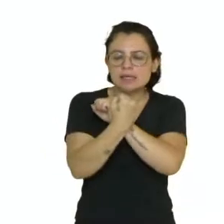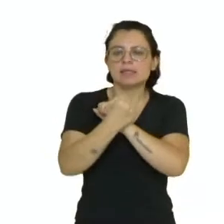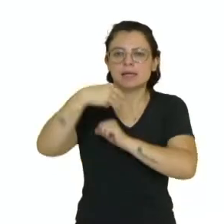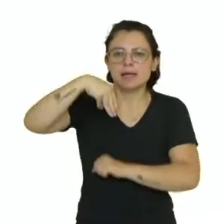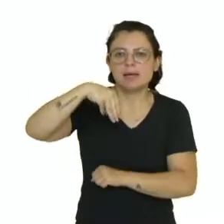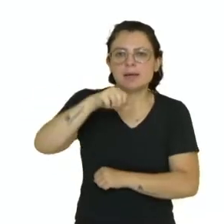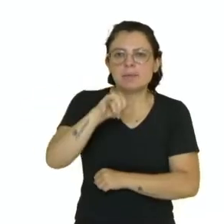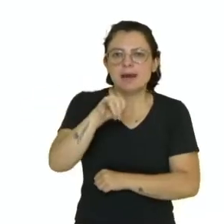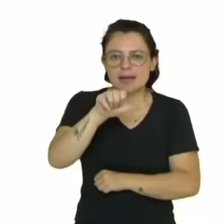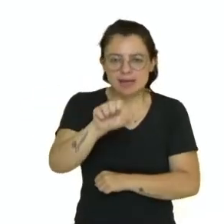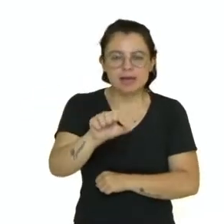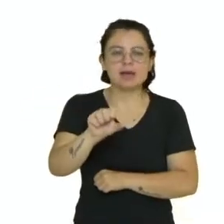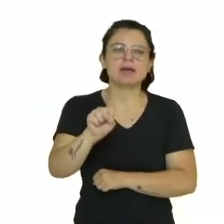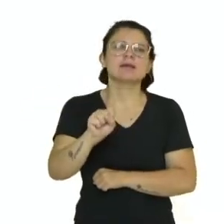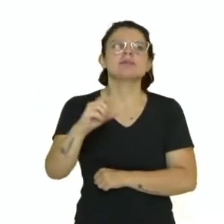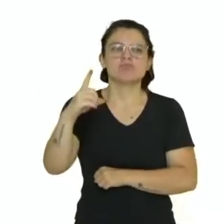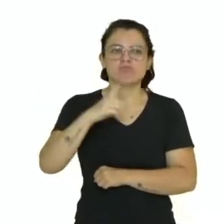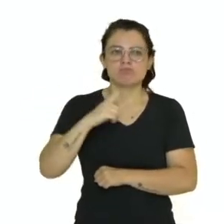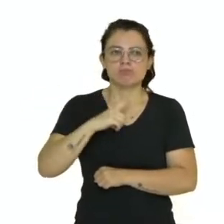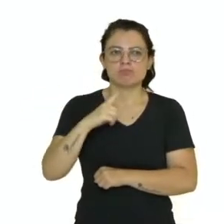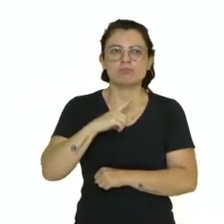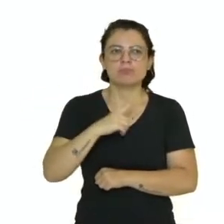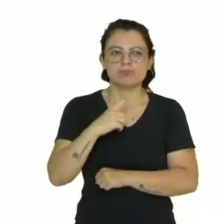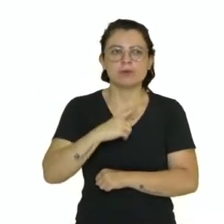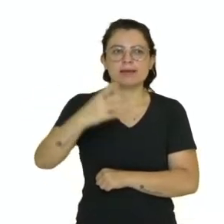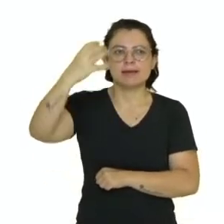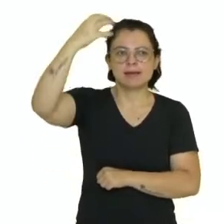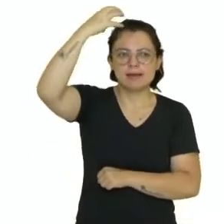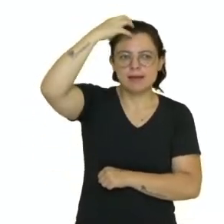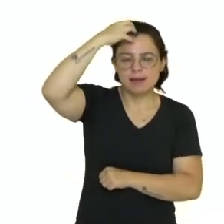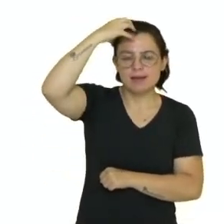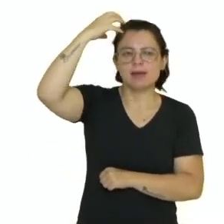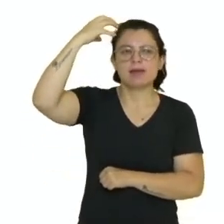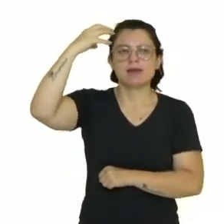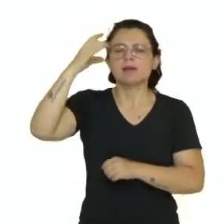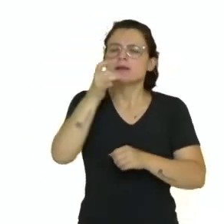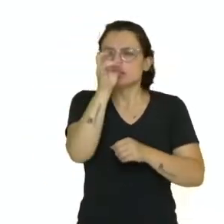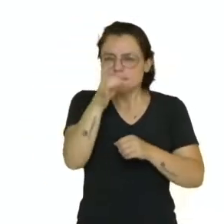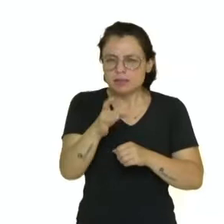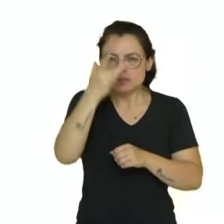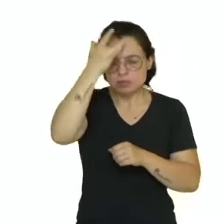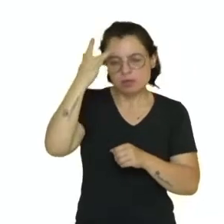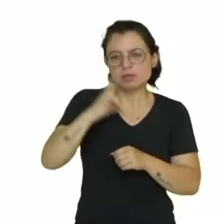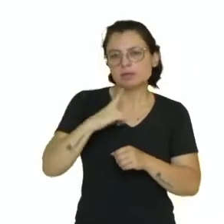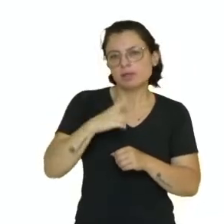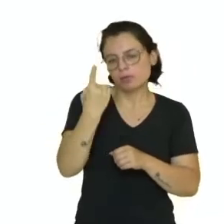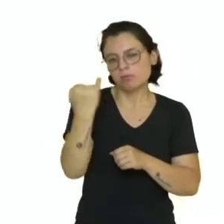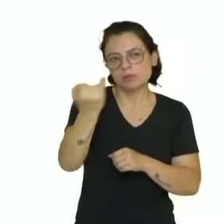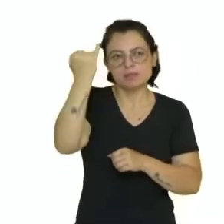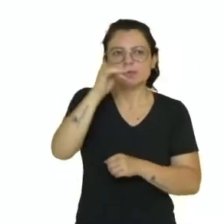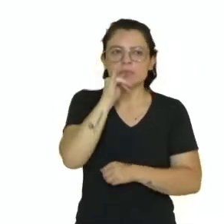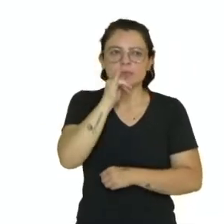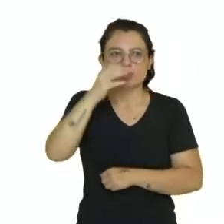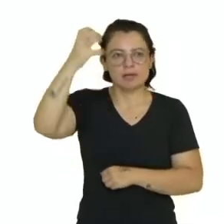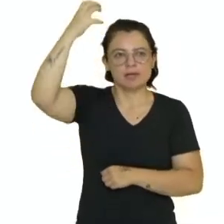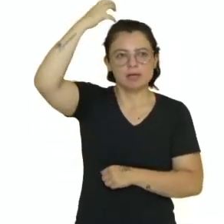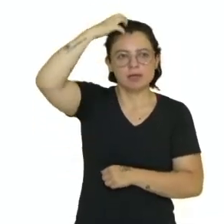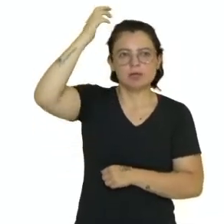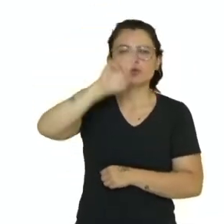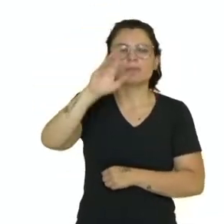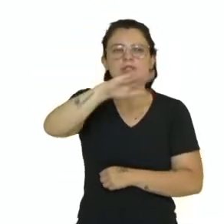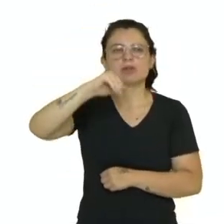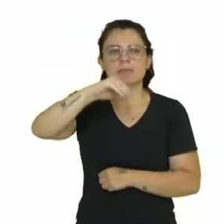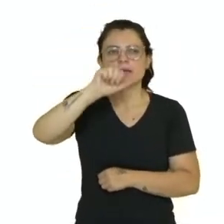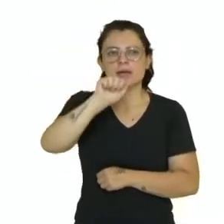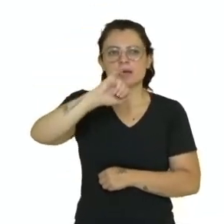era hierarquizada, cada grupo com papéis e importâncias específicos. Rei, chamado